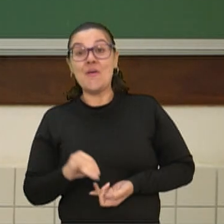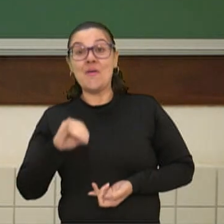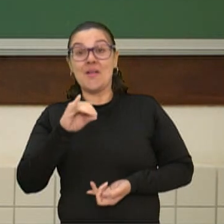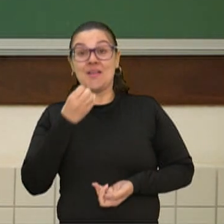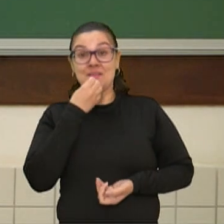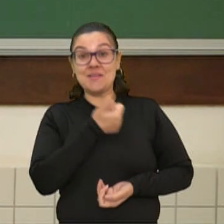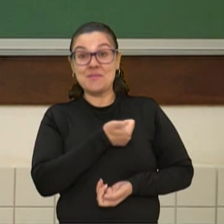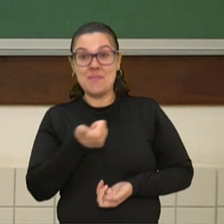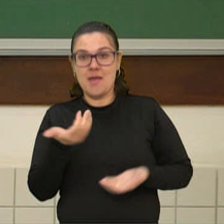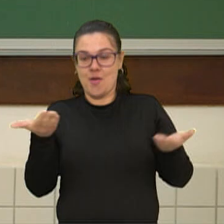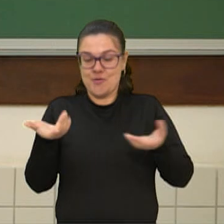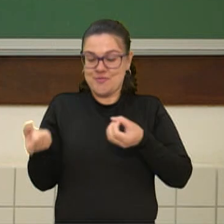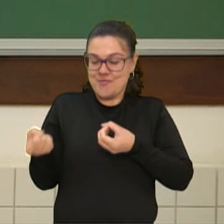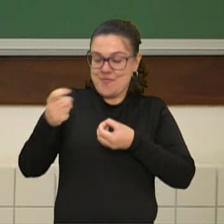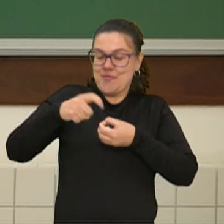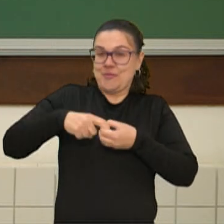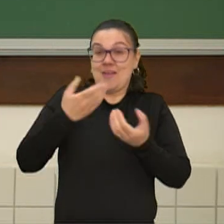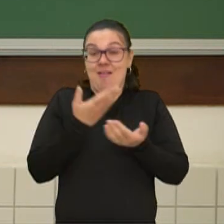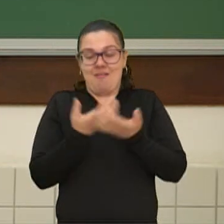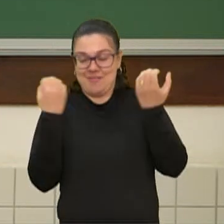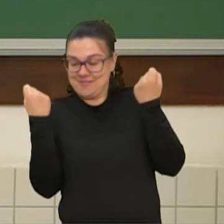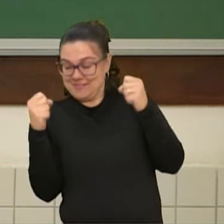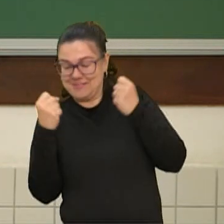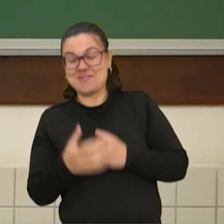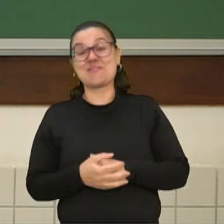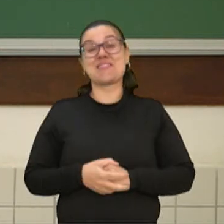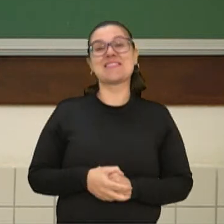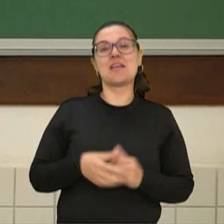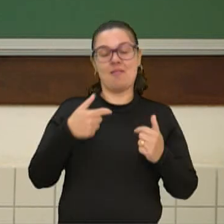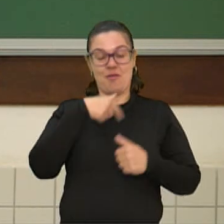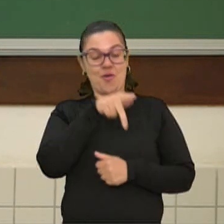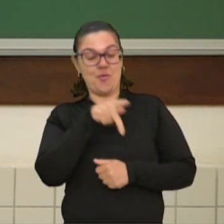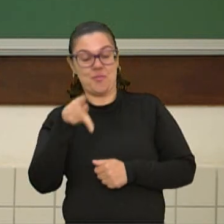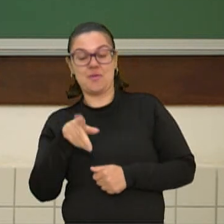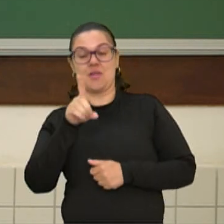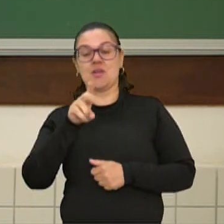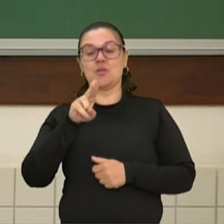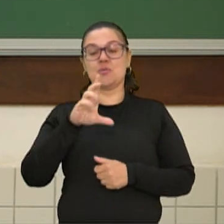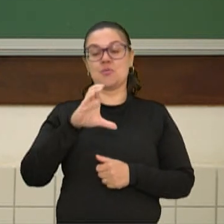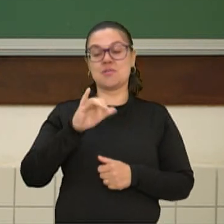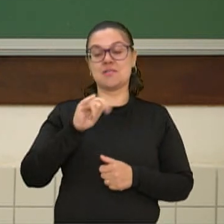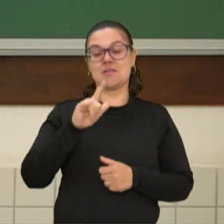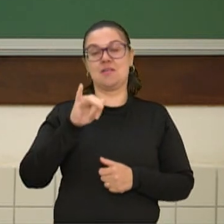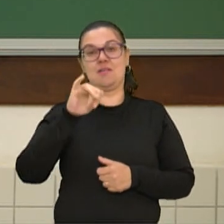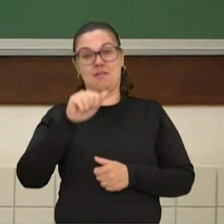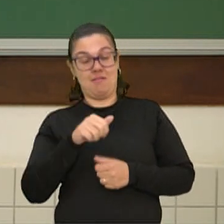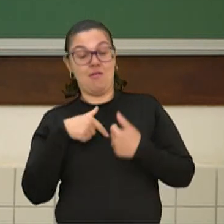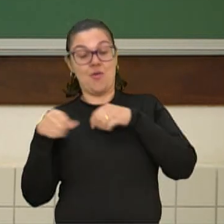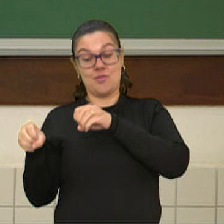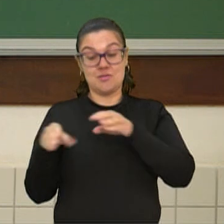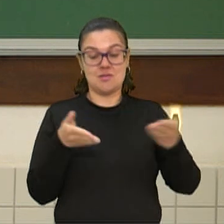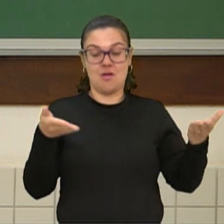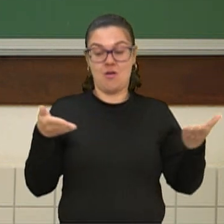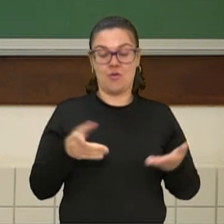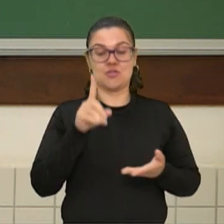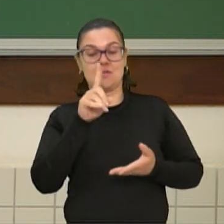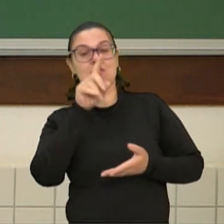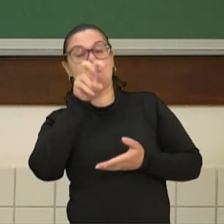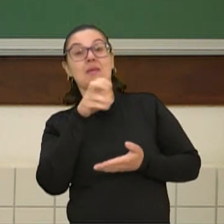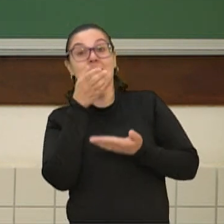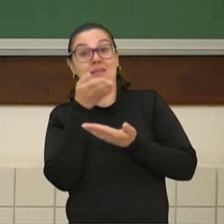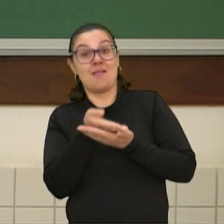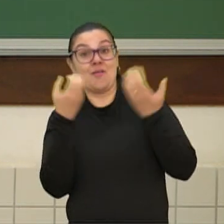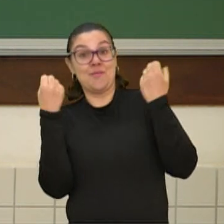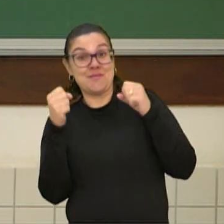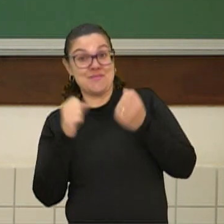Olá! Vamos seguir com a nossa aula de Educação Física. Eu, professora Dulcileia, estou aqui hoje com a nossa 15ª